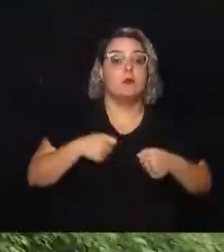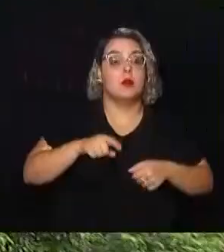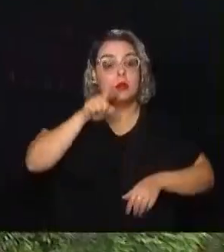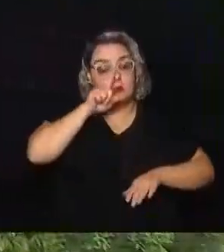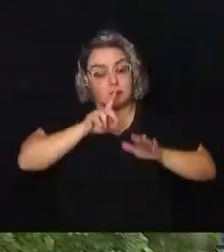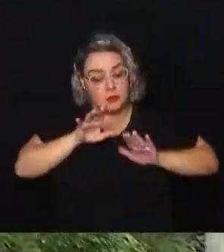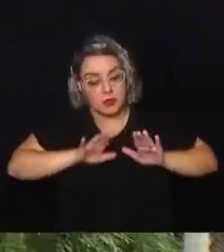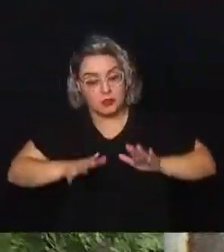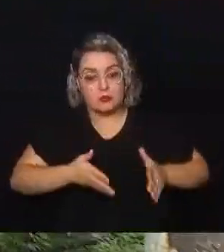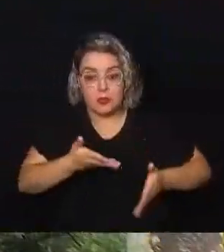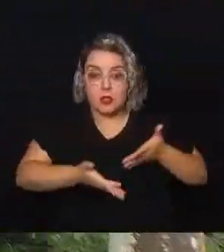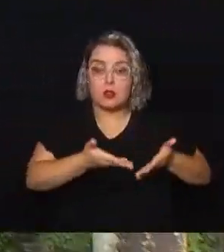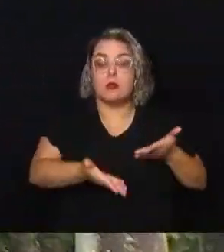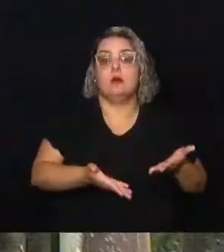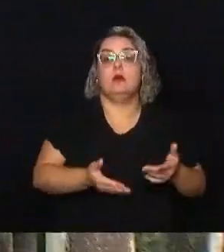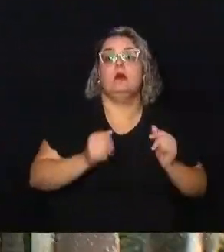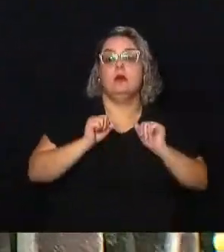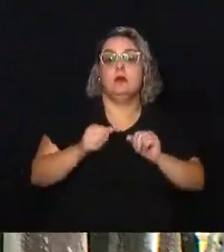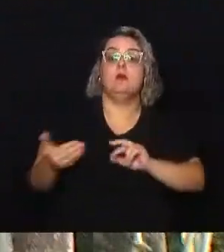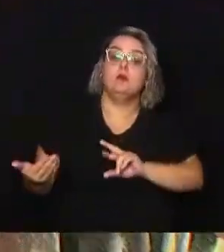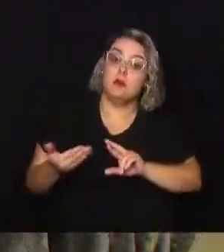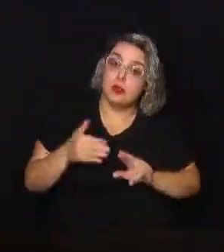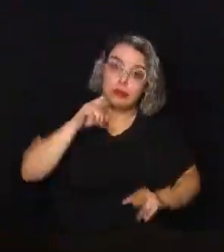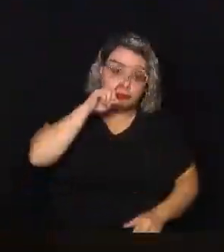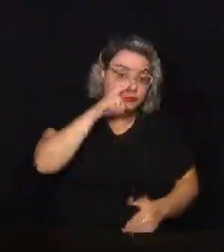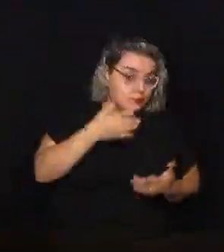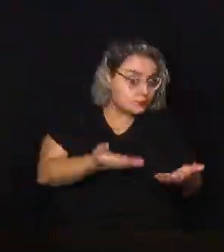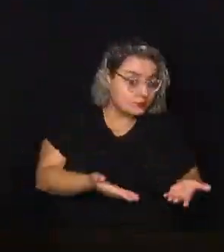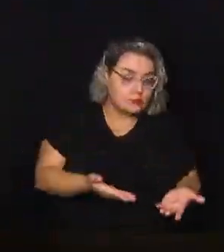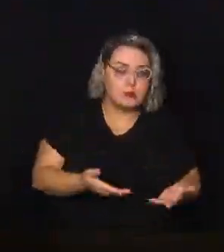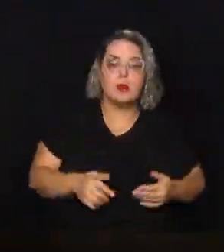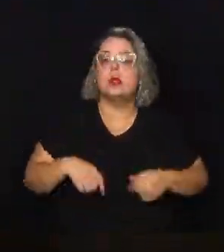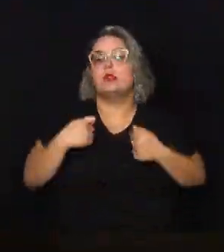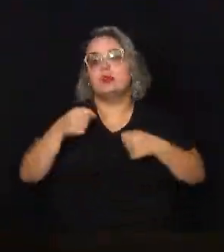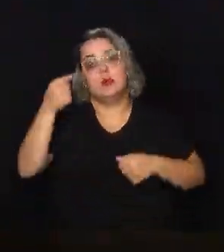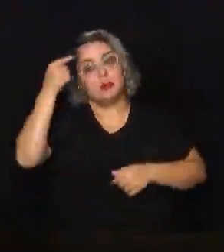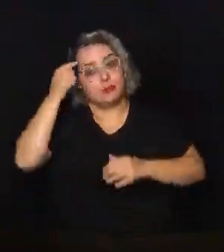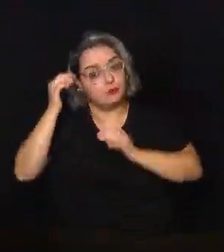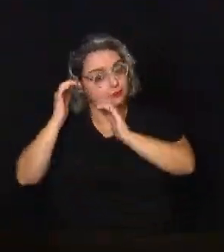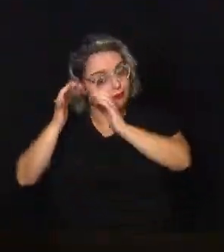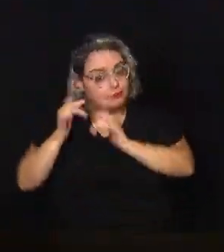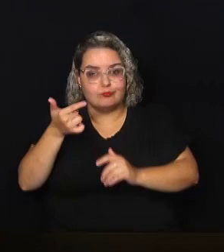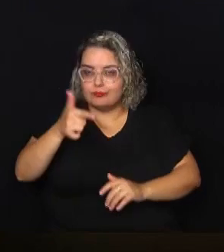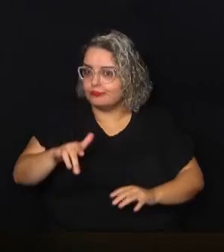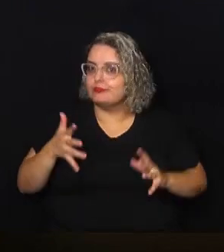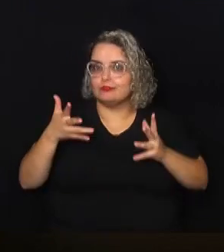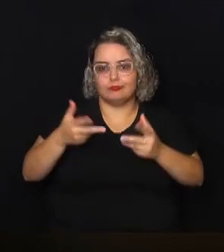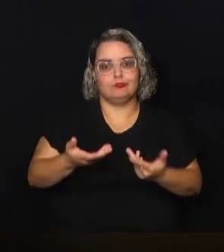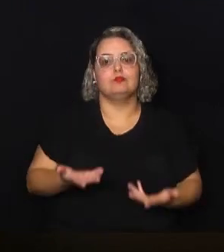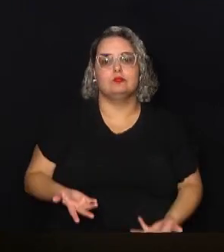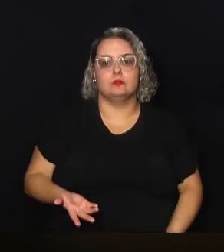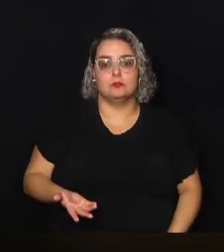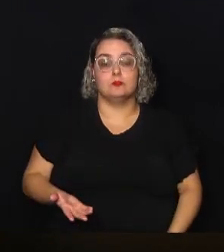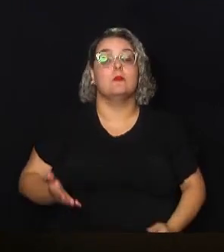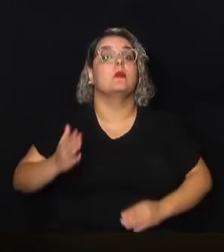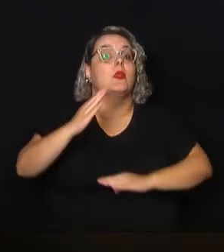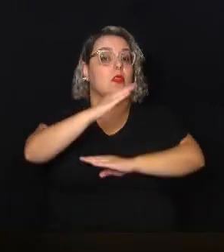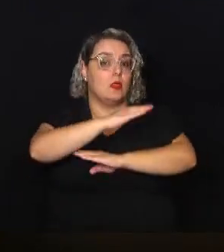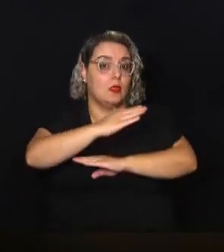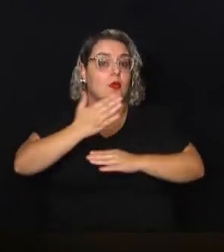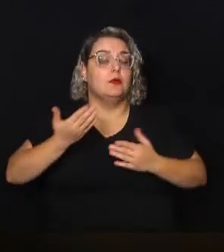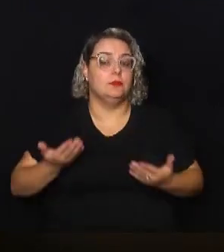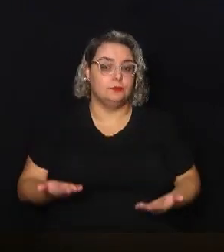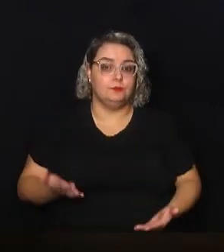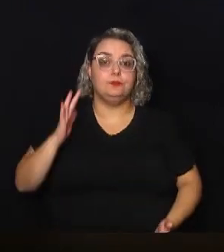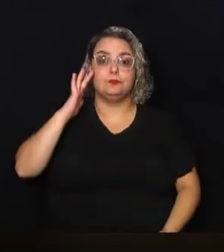áreas onde nós precisamos preservar mas que possa representar risco então nós precisamos repensar tudo isso e